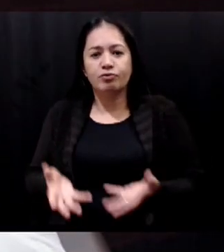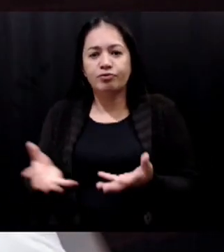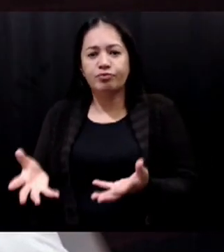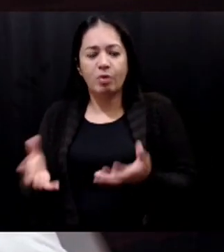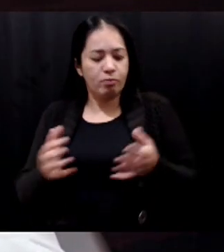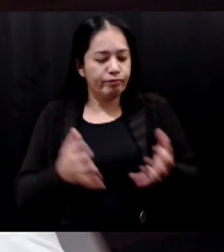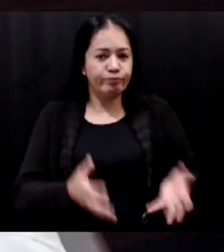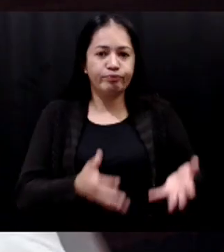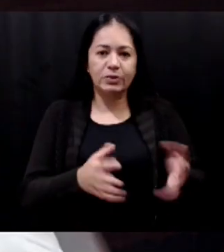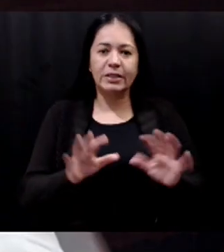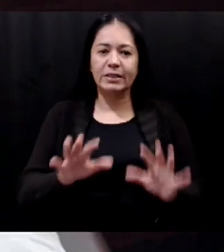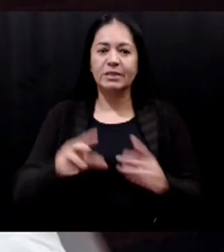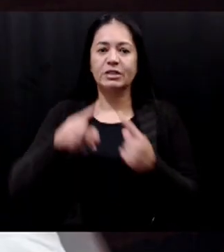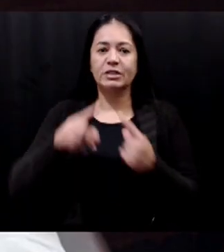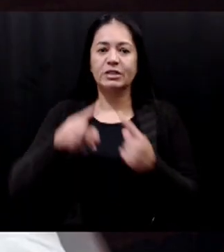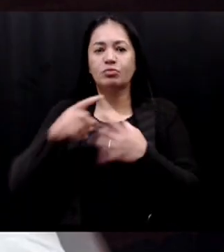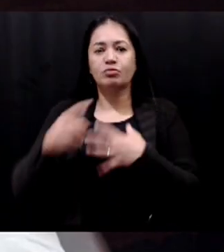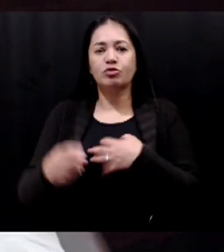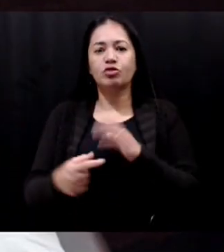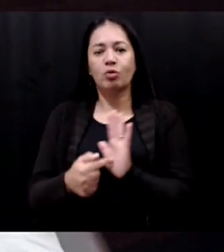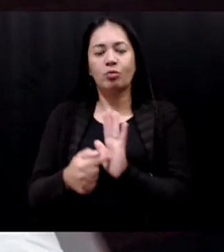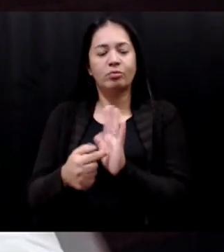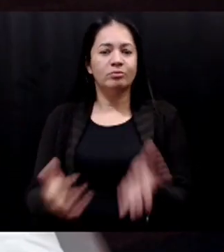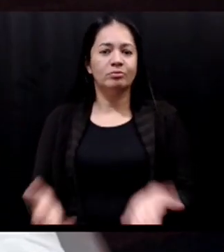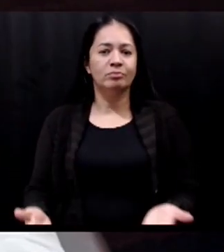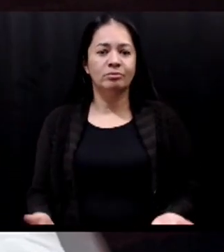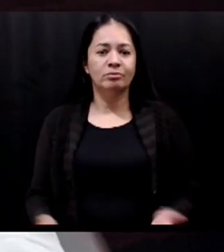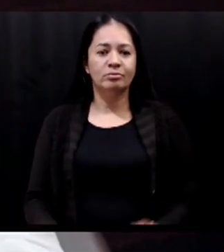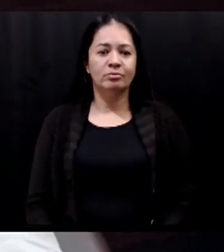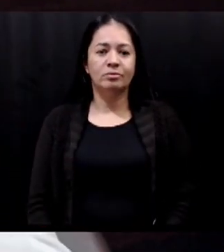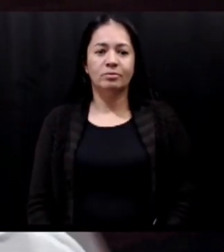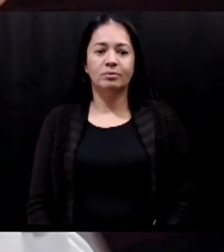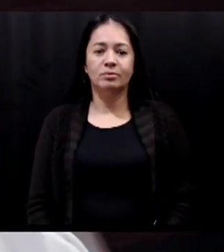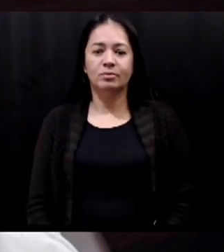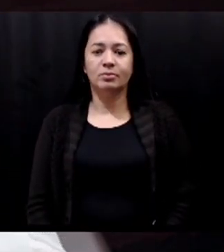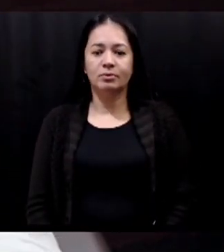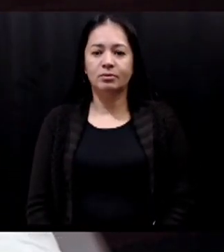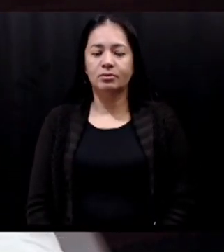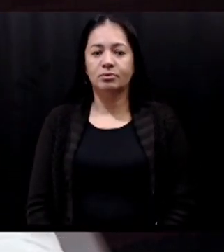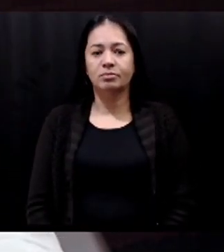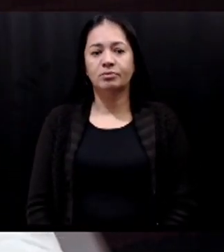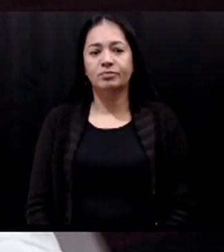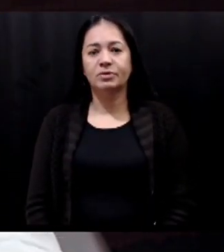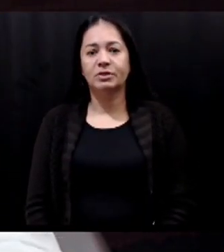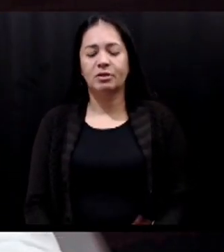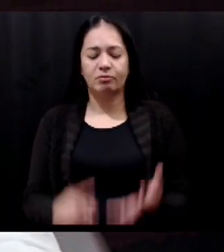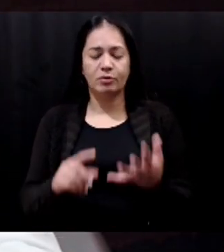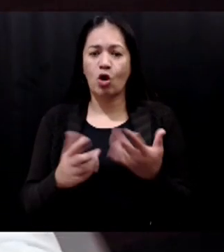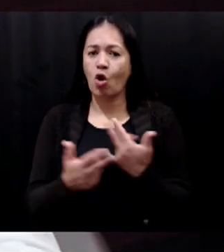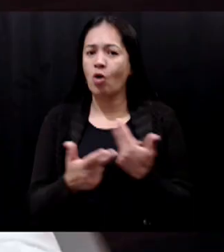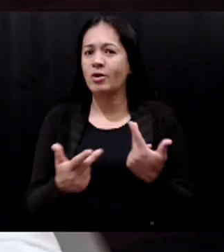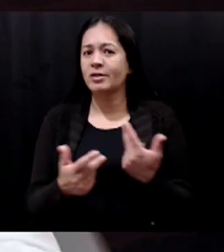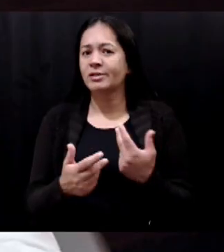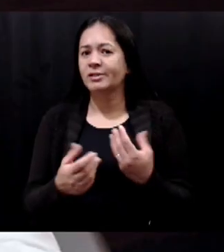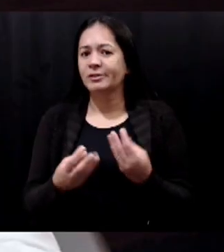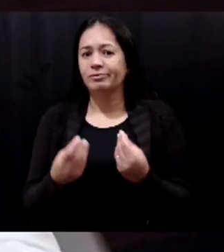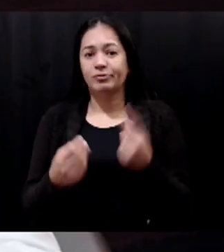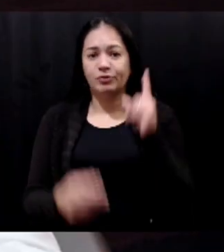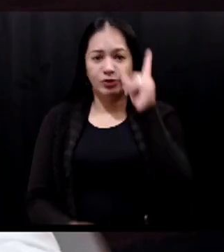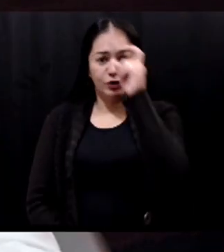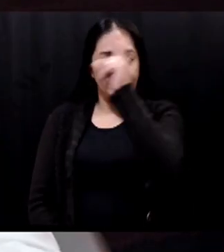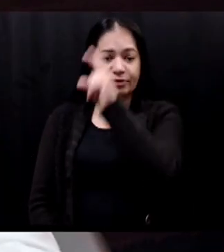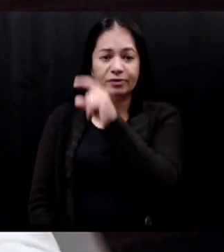de comportamento, né? Então, são casos delicados. Nós temos, inclusive, casos de